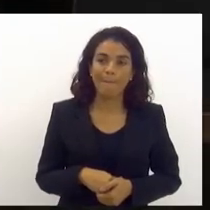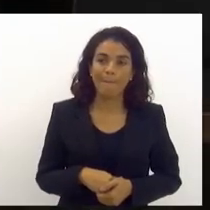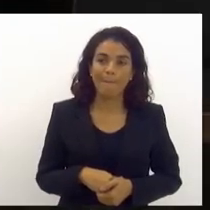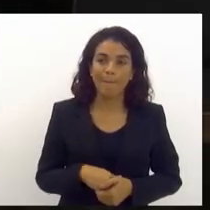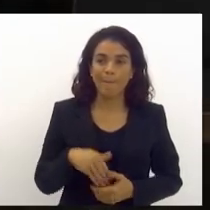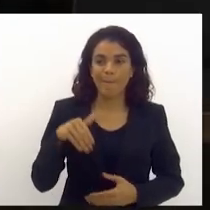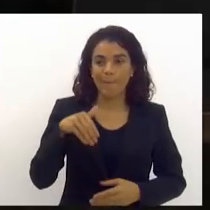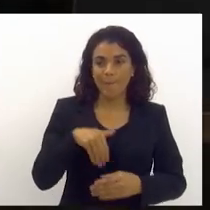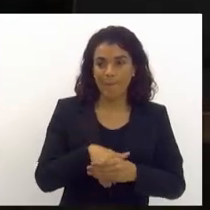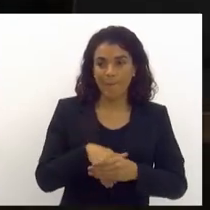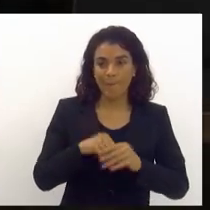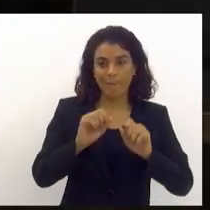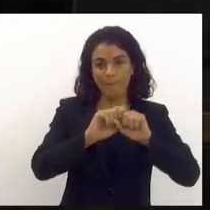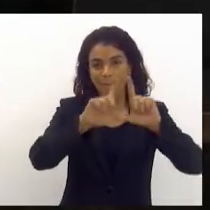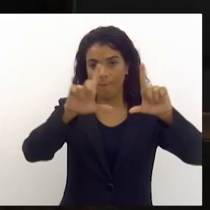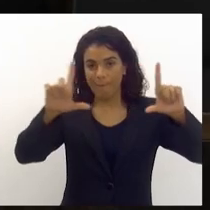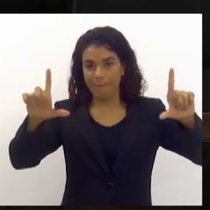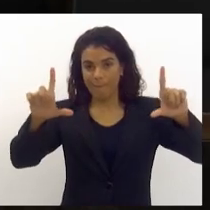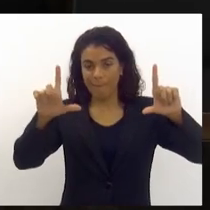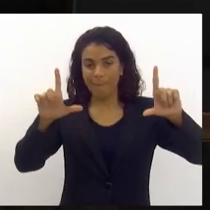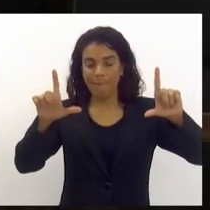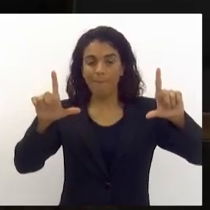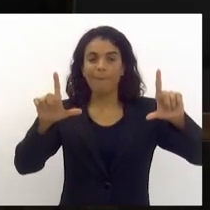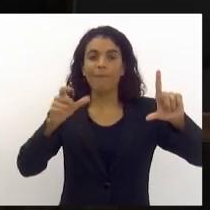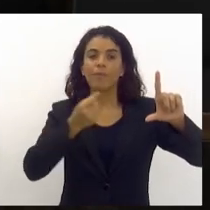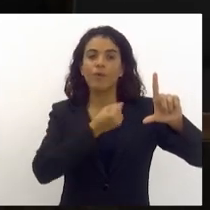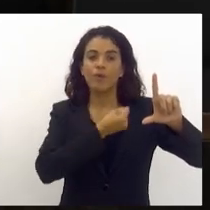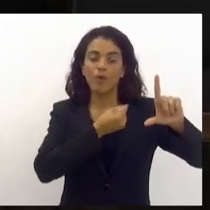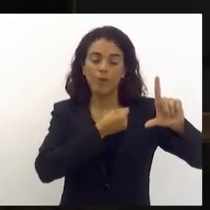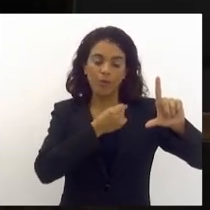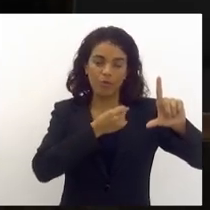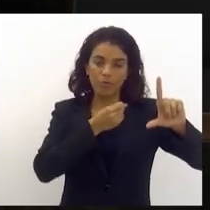Em votação no painel, para encaminhar, deputado doutor Serginho.